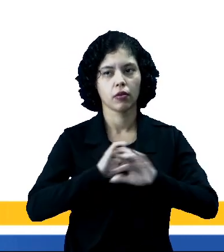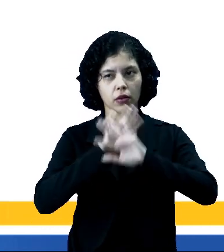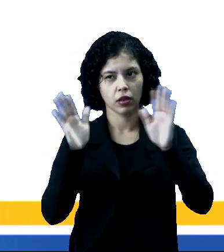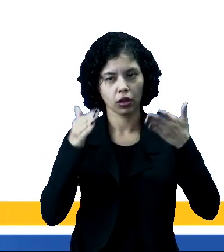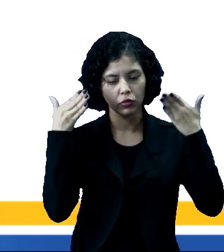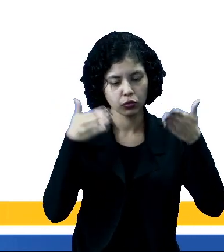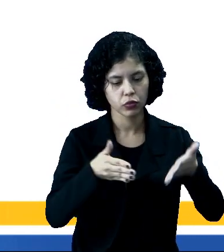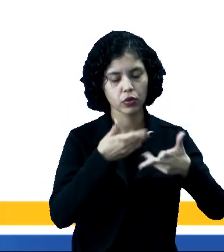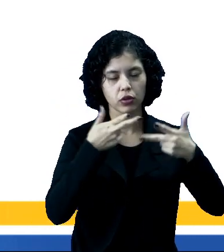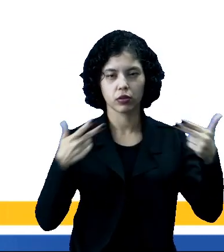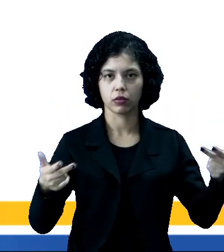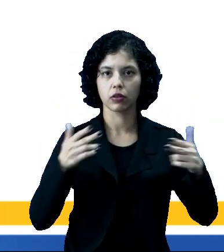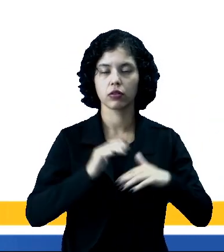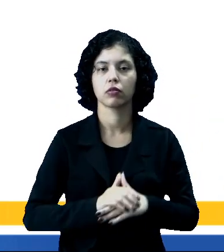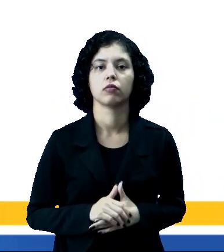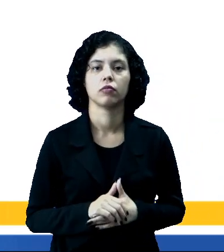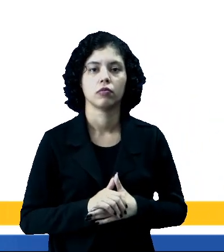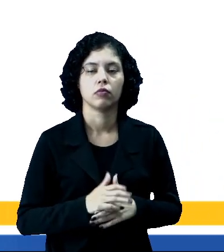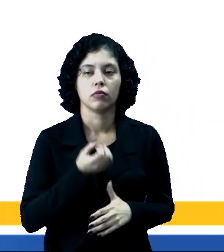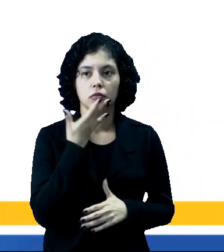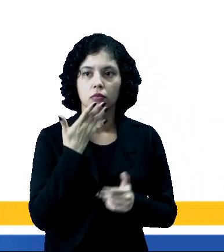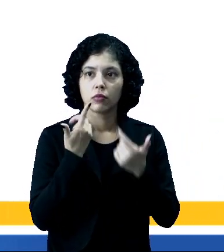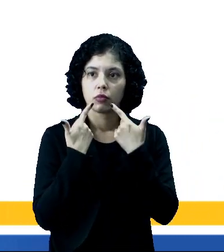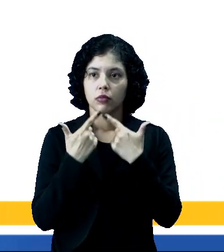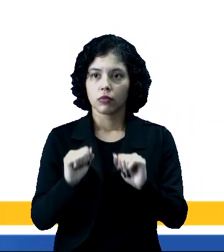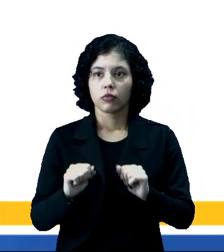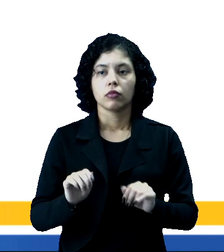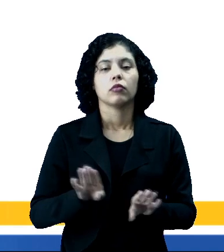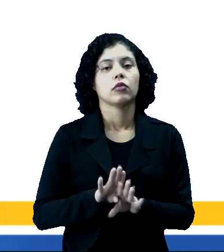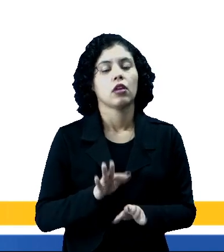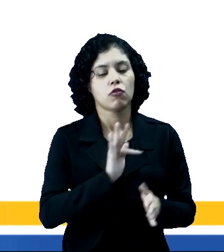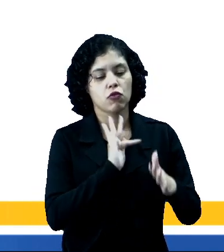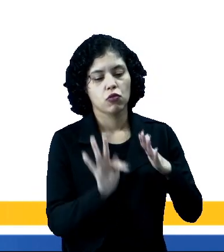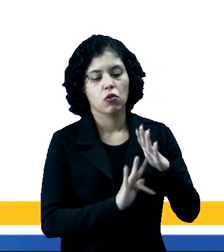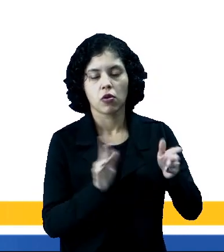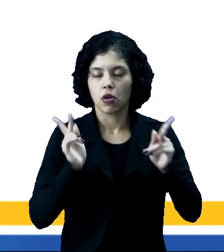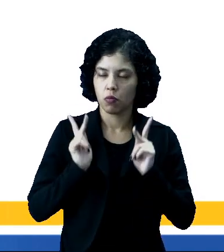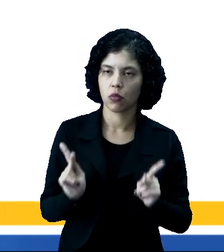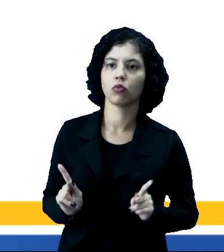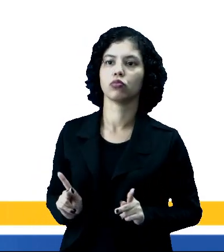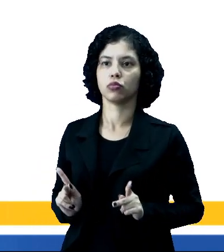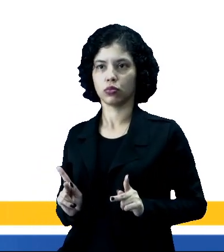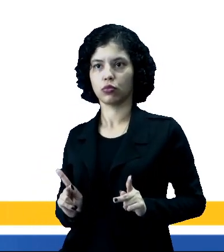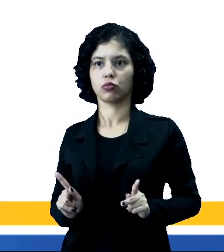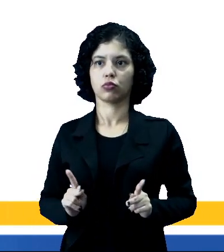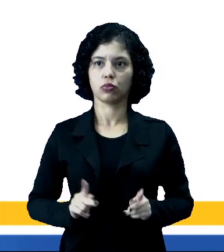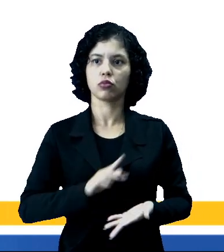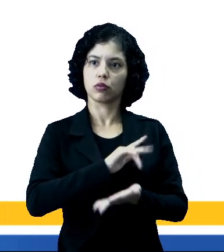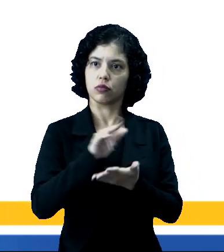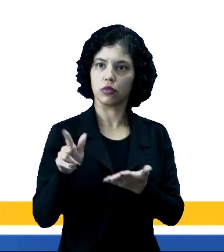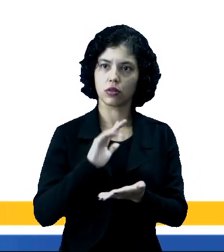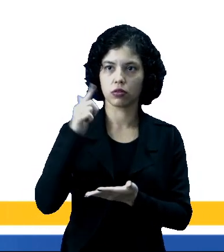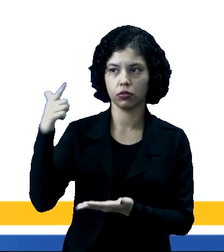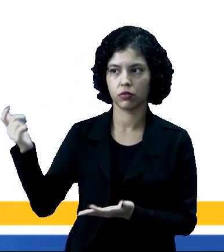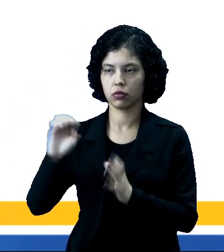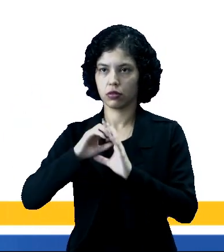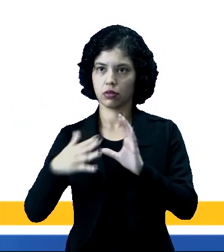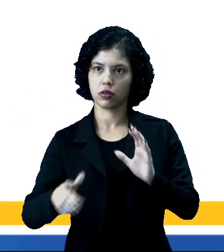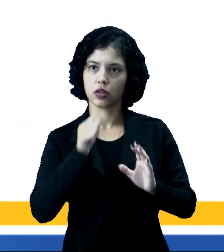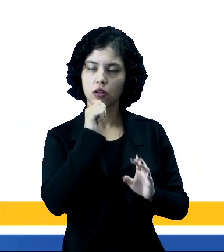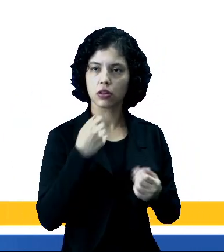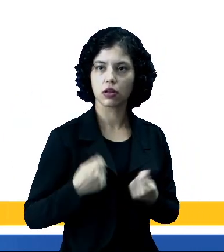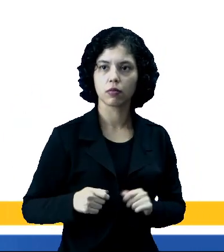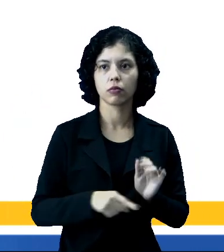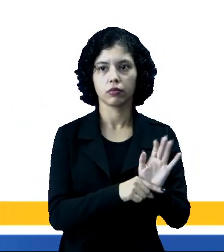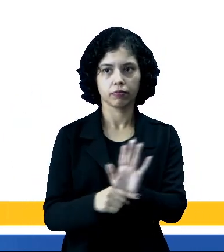da objetividade, do bom uso da linguagem, né, a formalidade, postura e várias outras, né, características aí